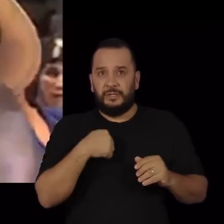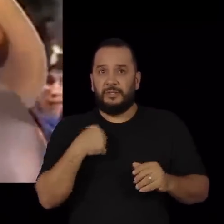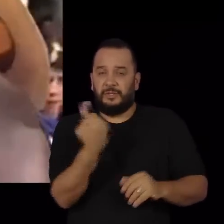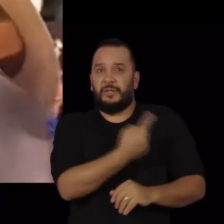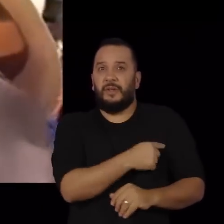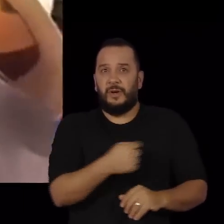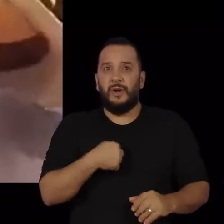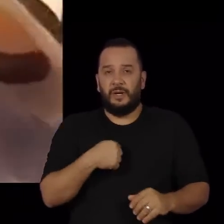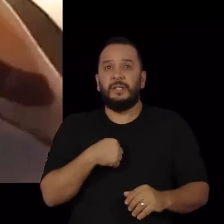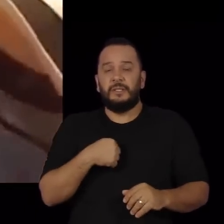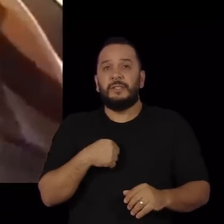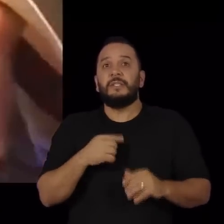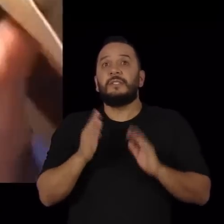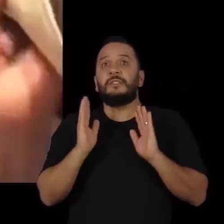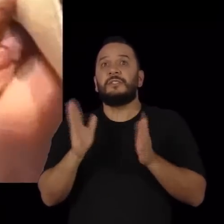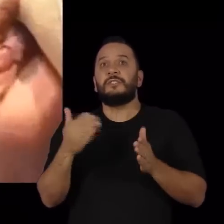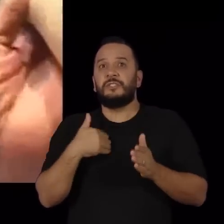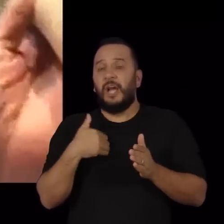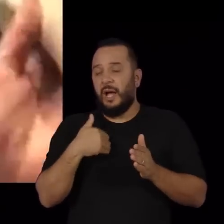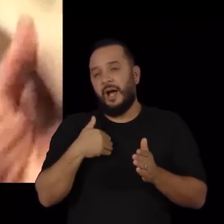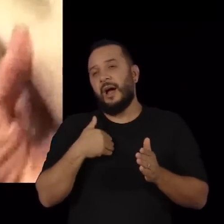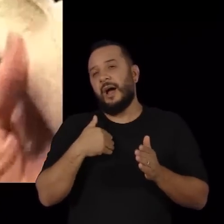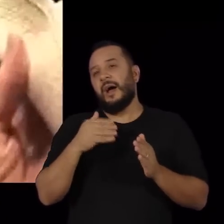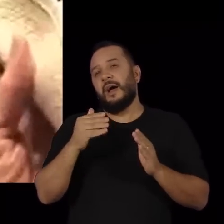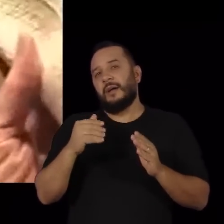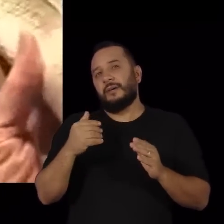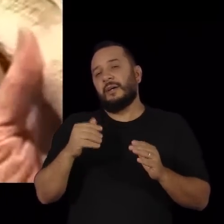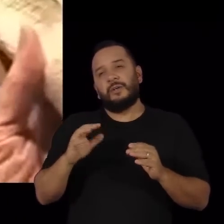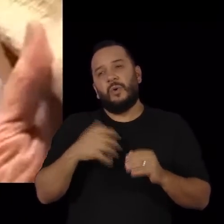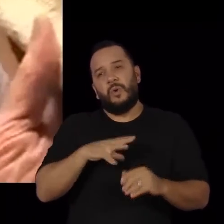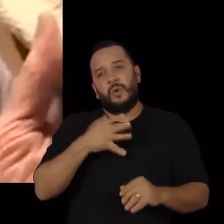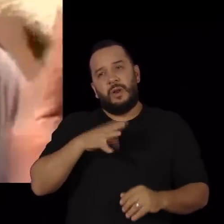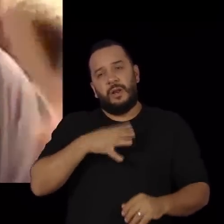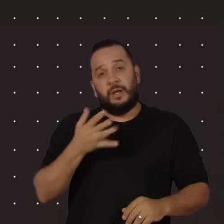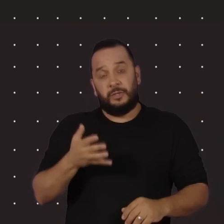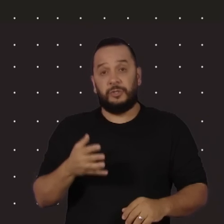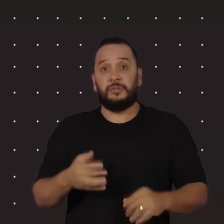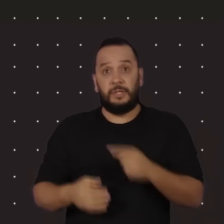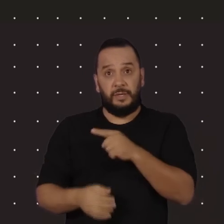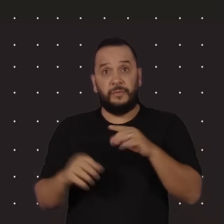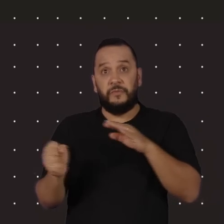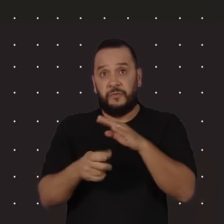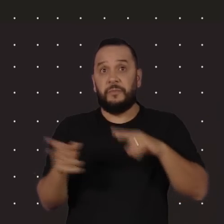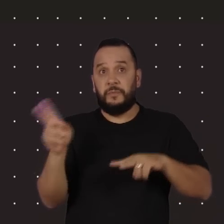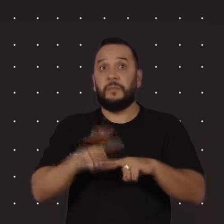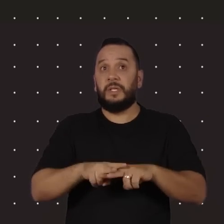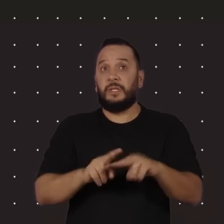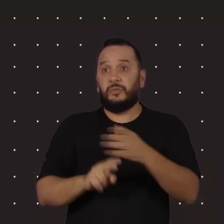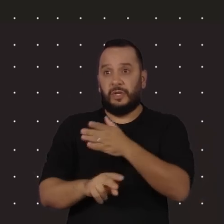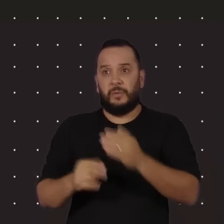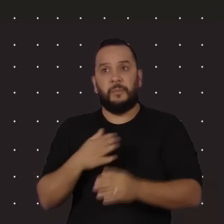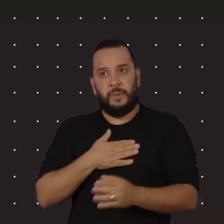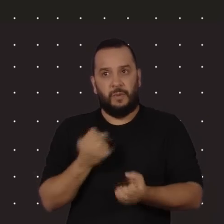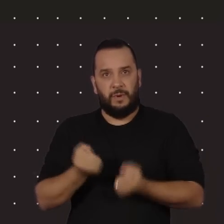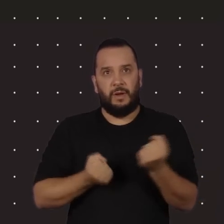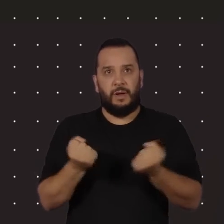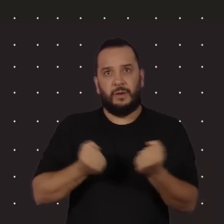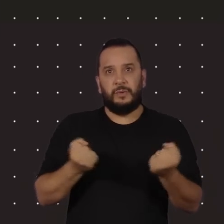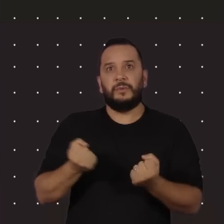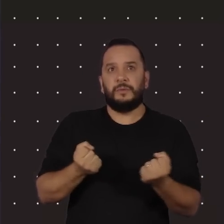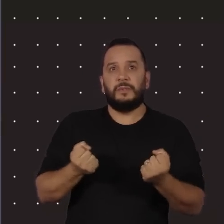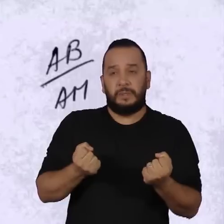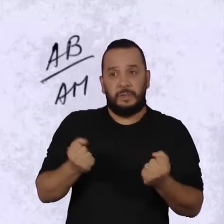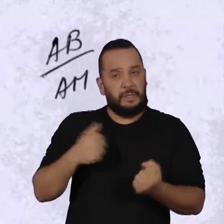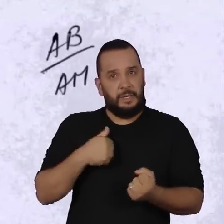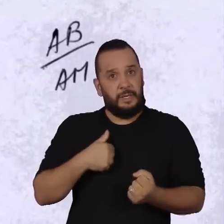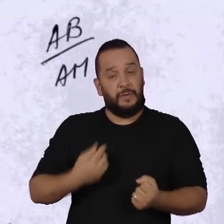vendia ácido azul. O Zé foi preso com o meu carro e eu não estava